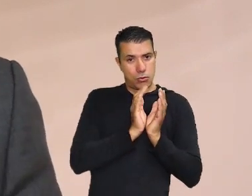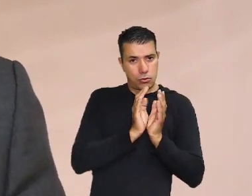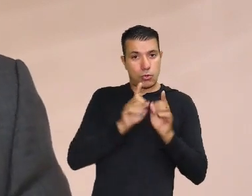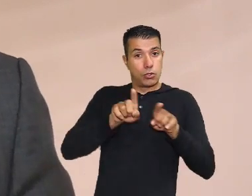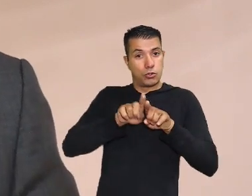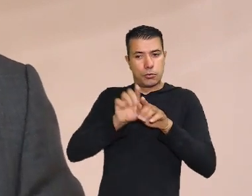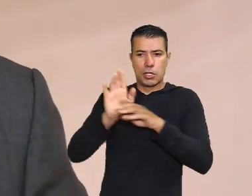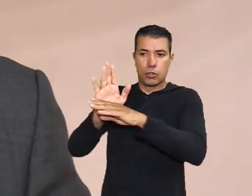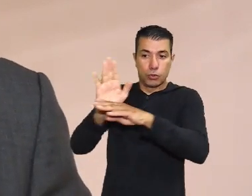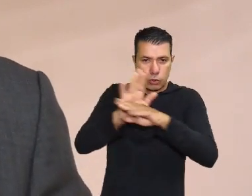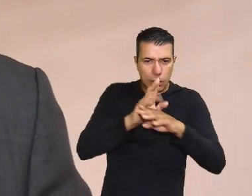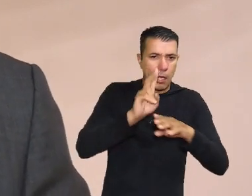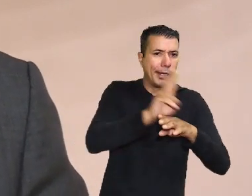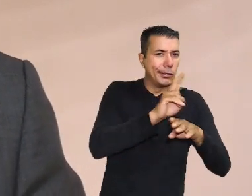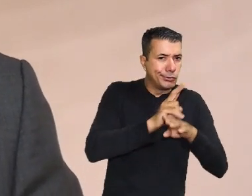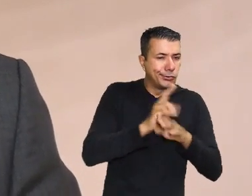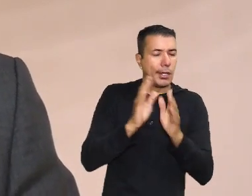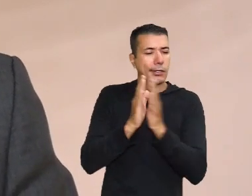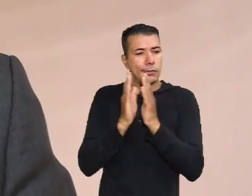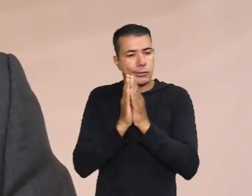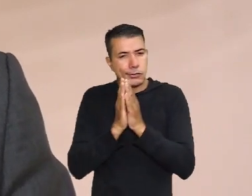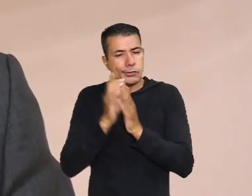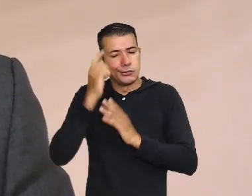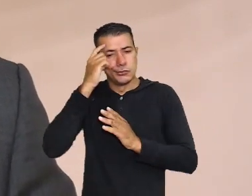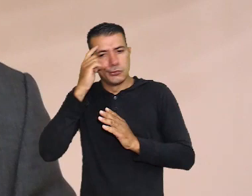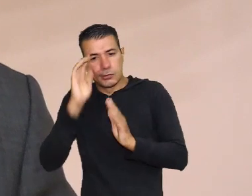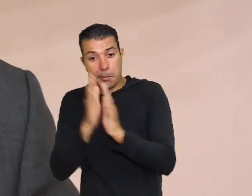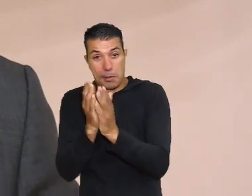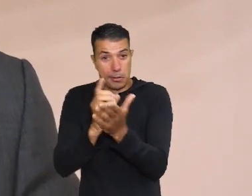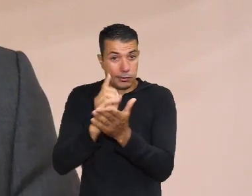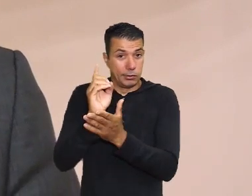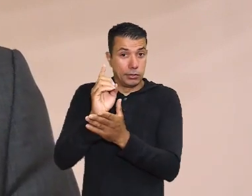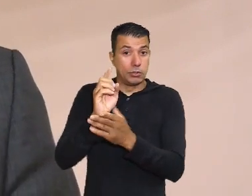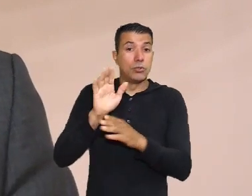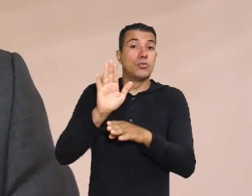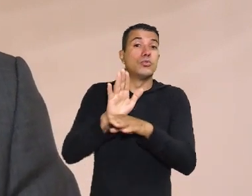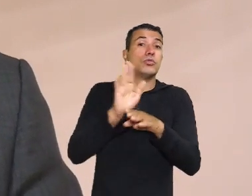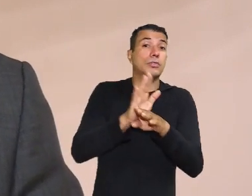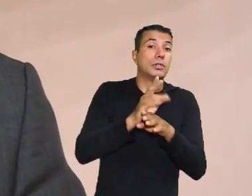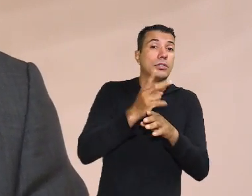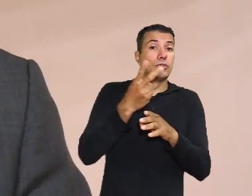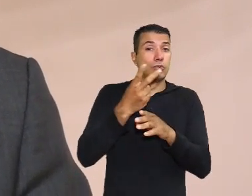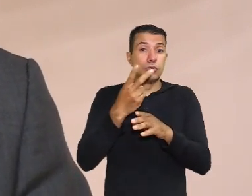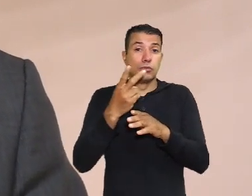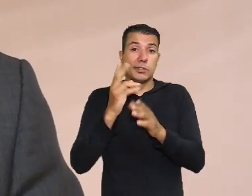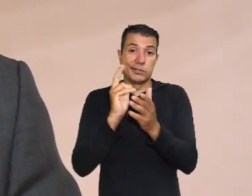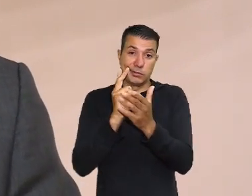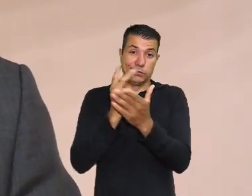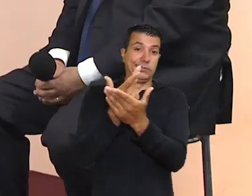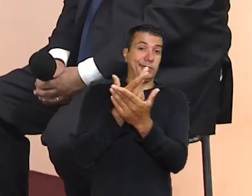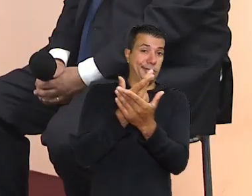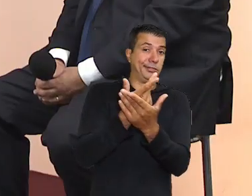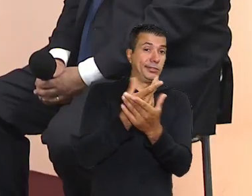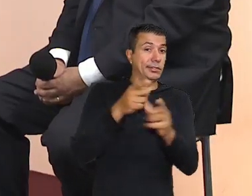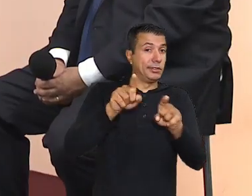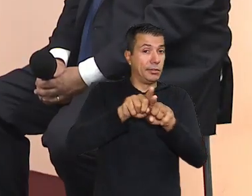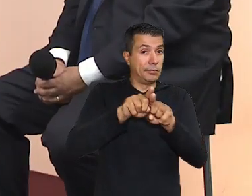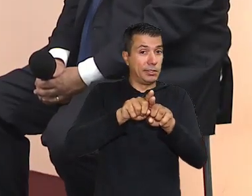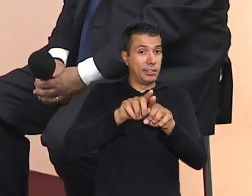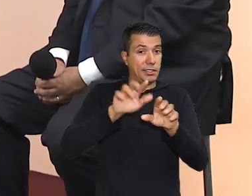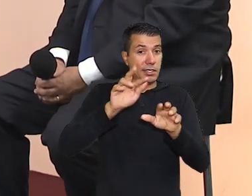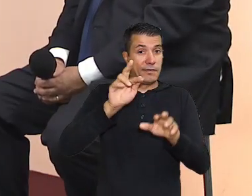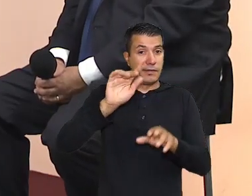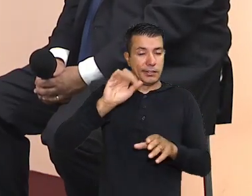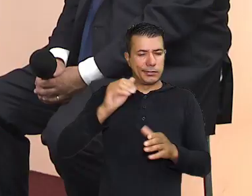grande igreja, que é a Rede Educacional Adventista, eles também cuidam de pelo menos duas igrejas. E o pastor Francisco, daqui a pouco também, ele vai mandar